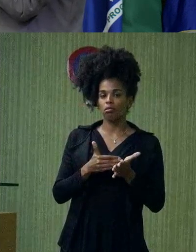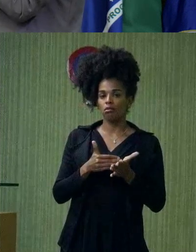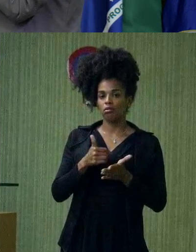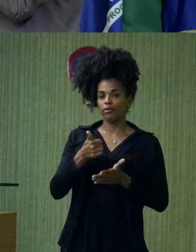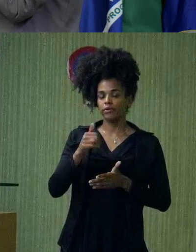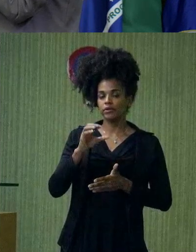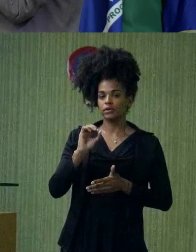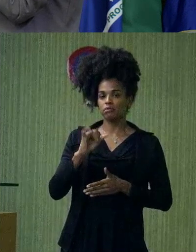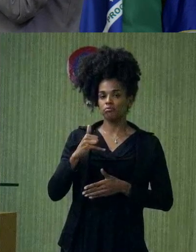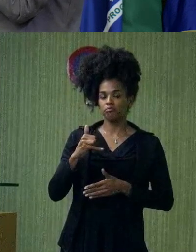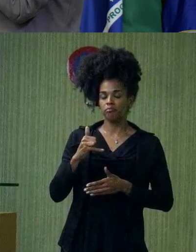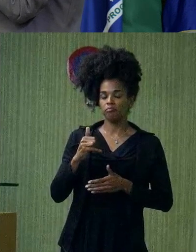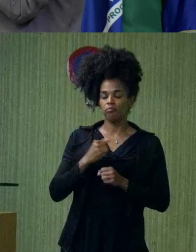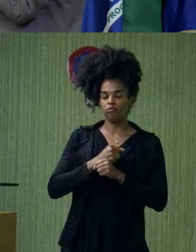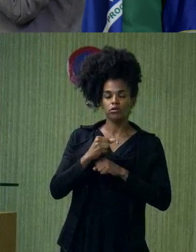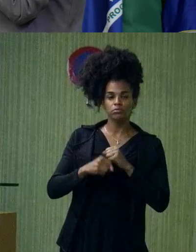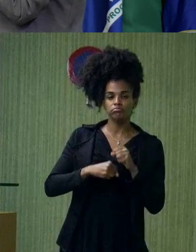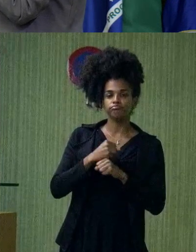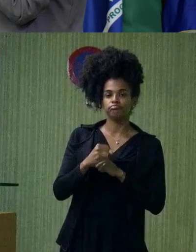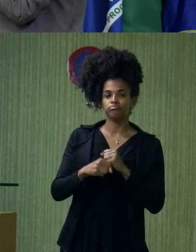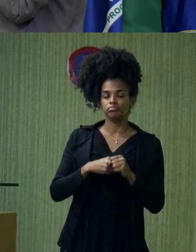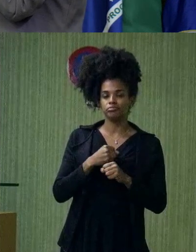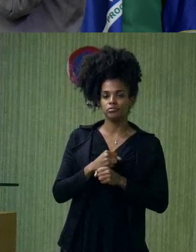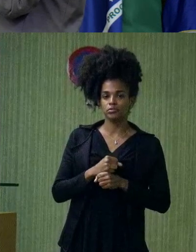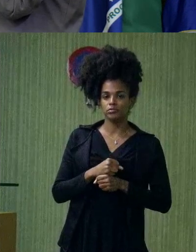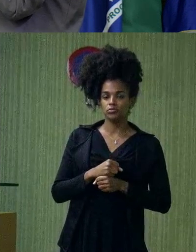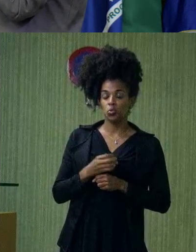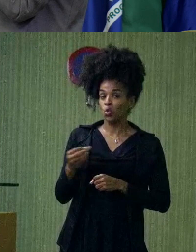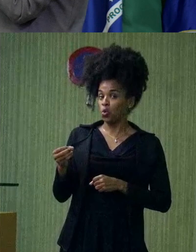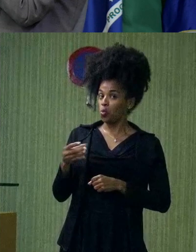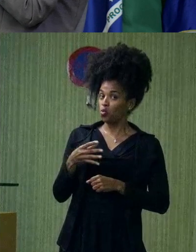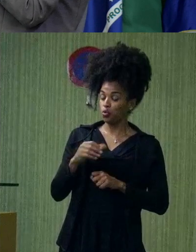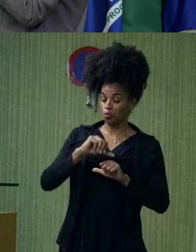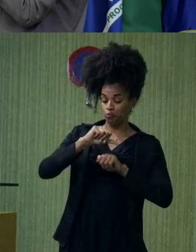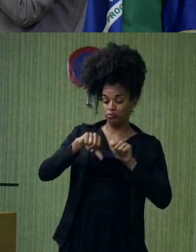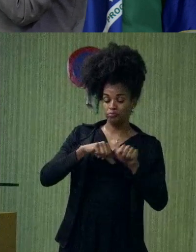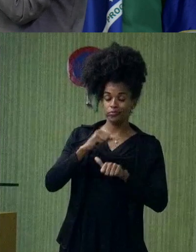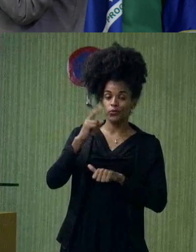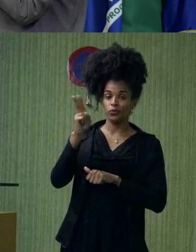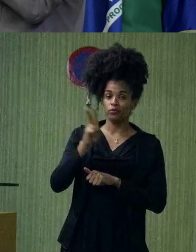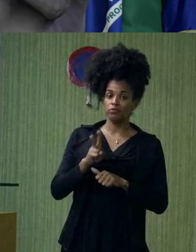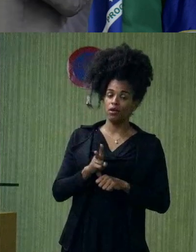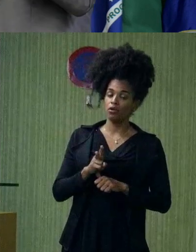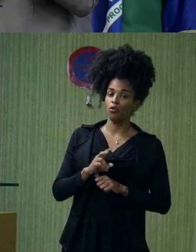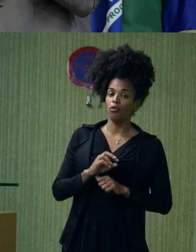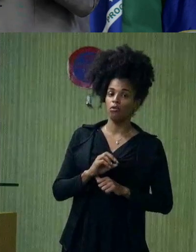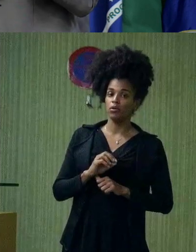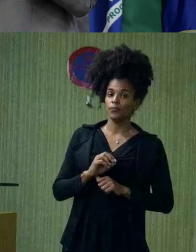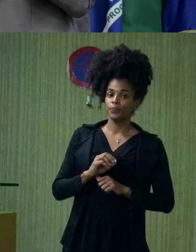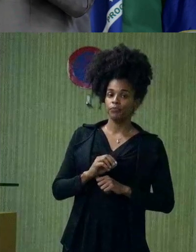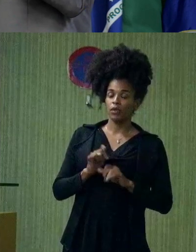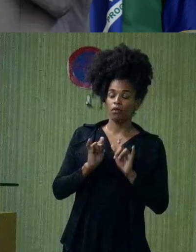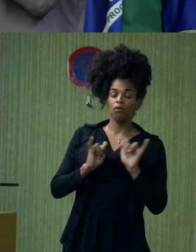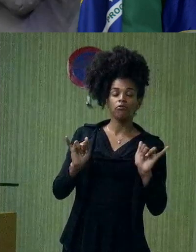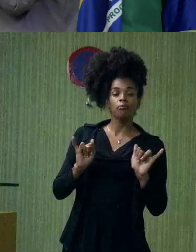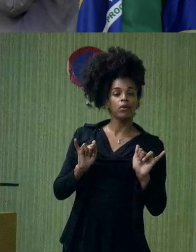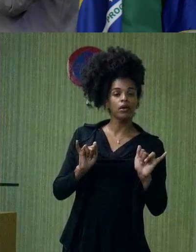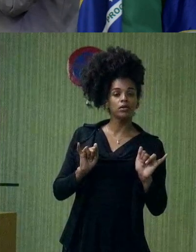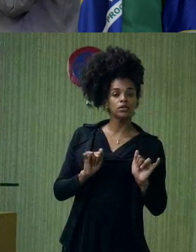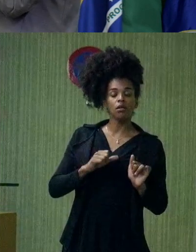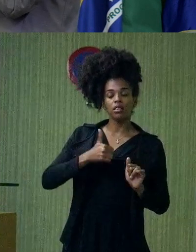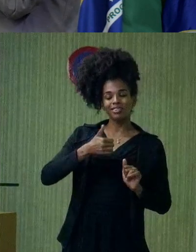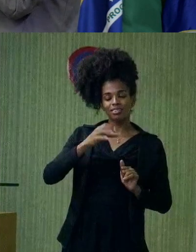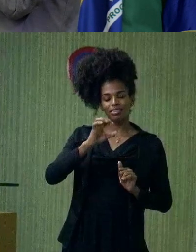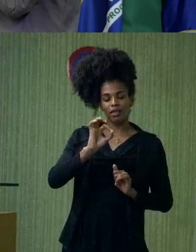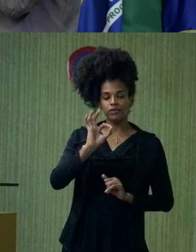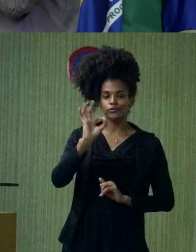novo pne ele já diz 10% do PIB não não fala no mínimo fala em 10% né tem que ser